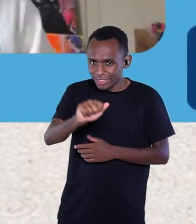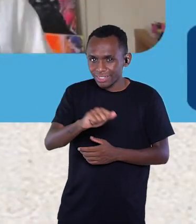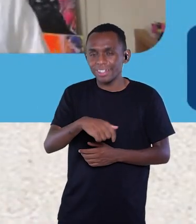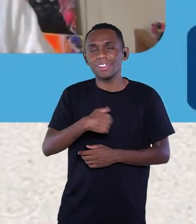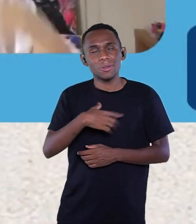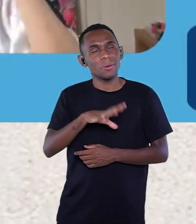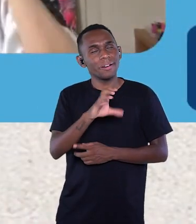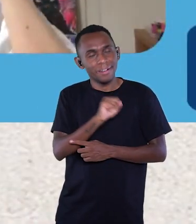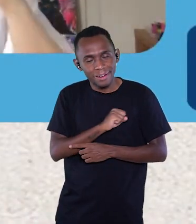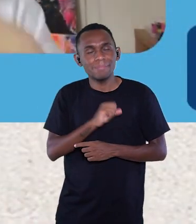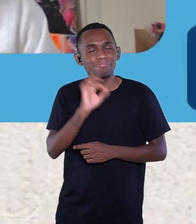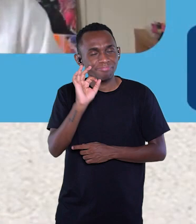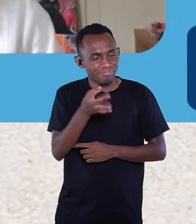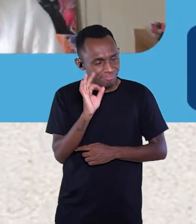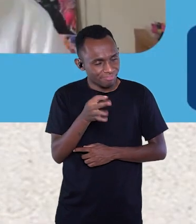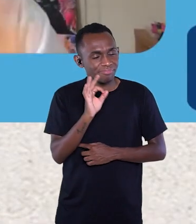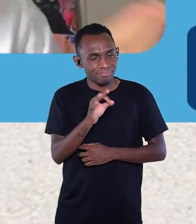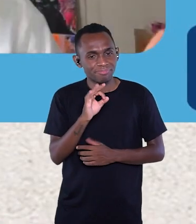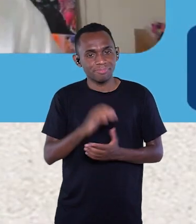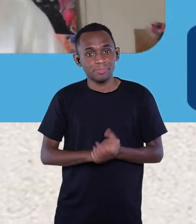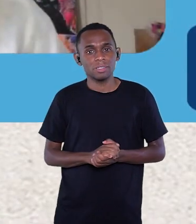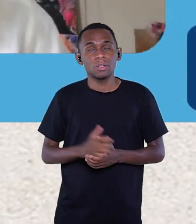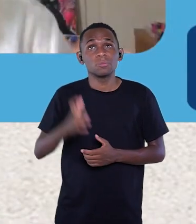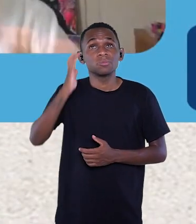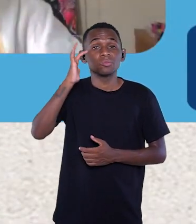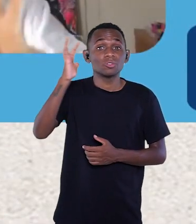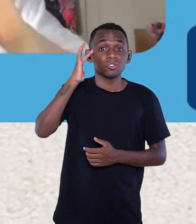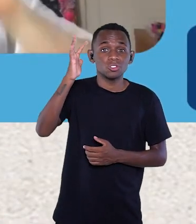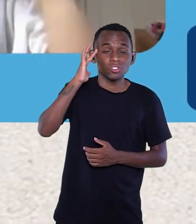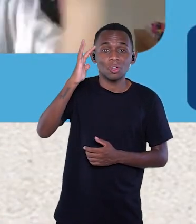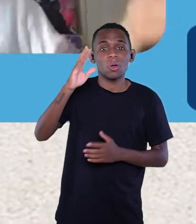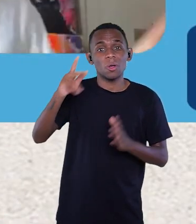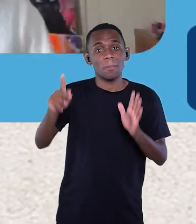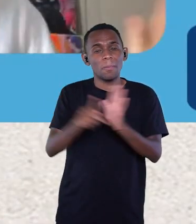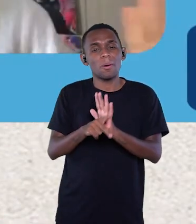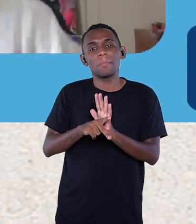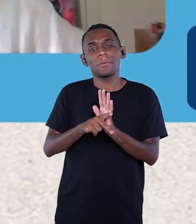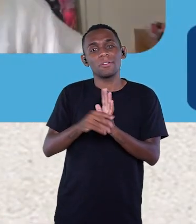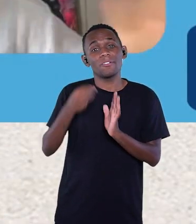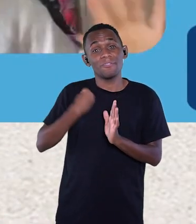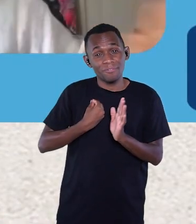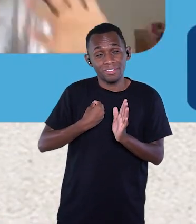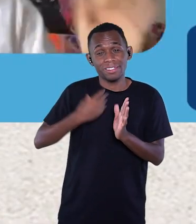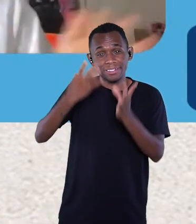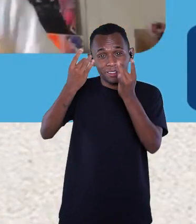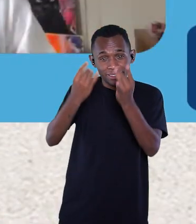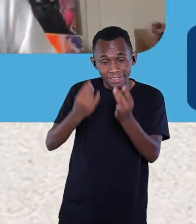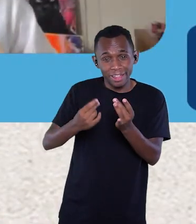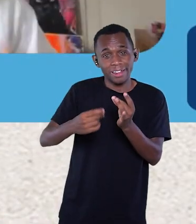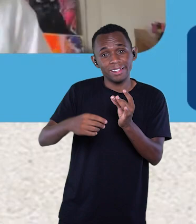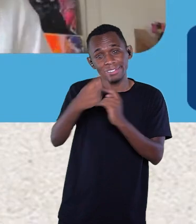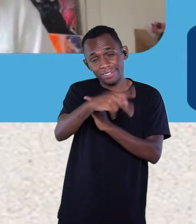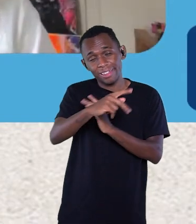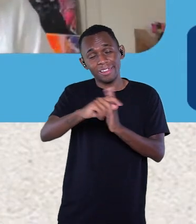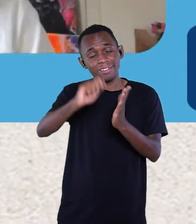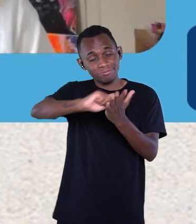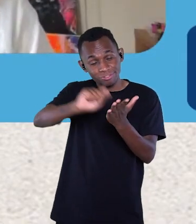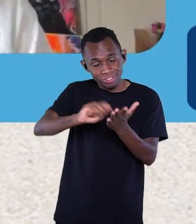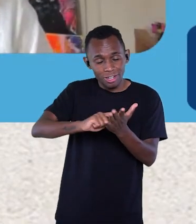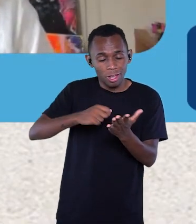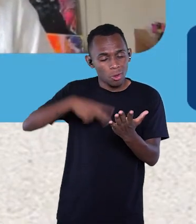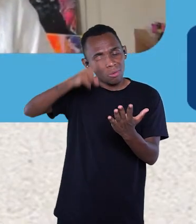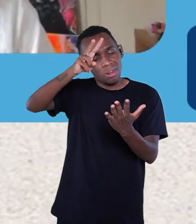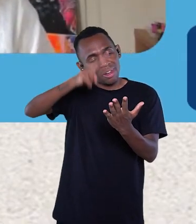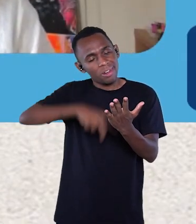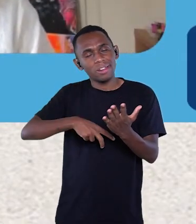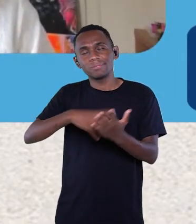fã mesmo. Sonho um dia ter uma biografia dela, assim, para a gente se deliciar, porque eu acho,